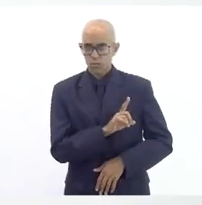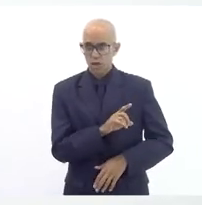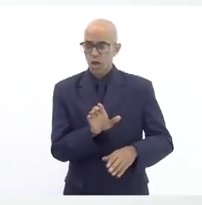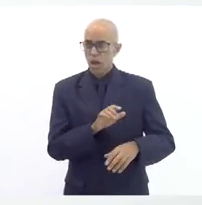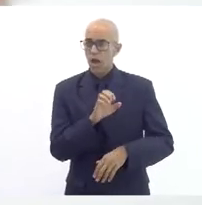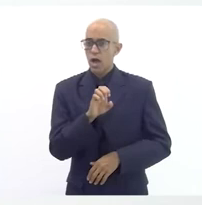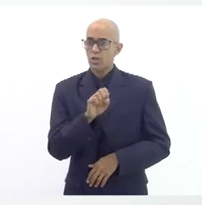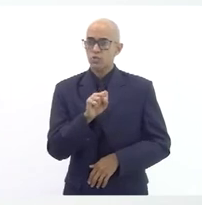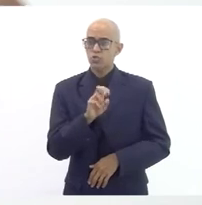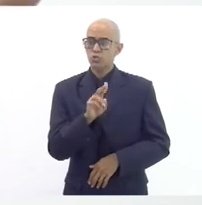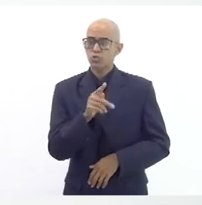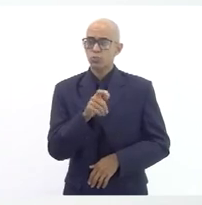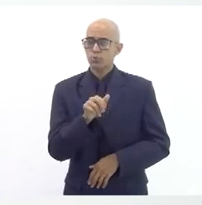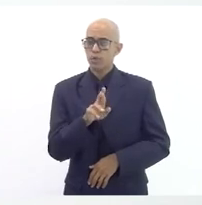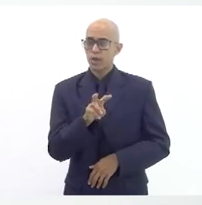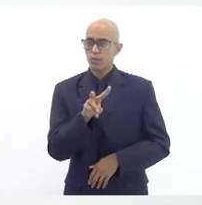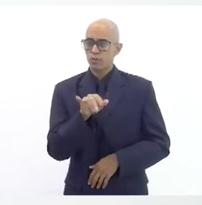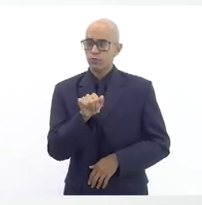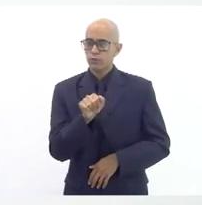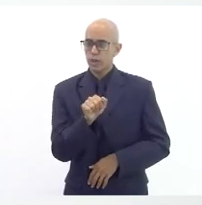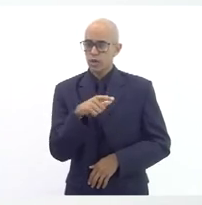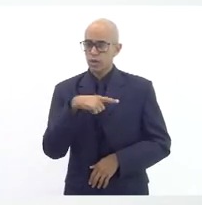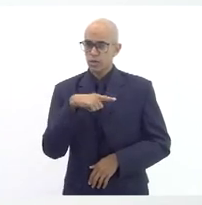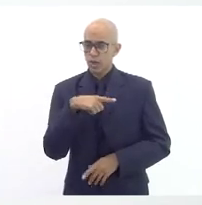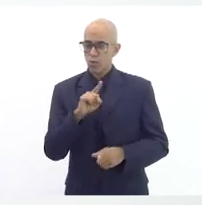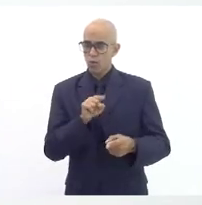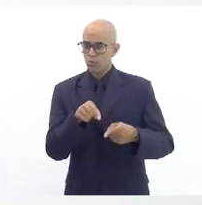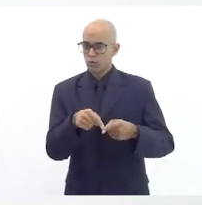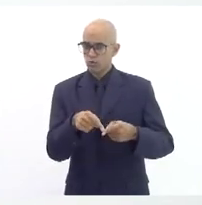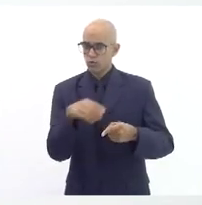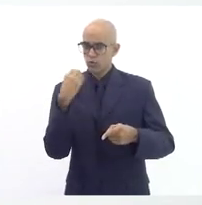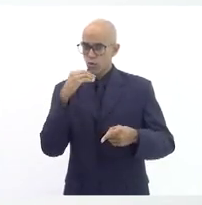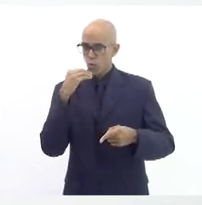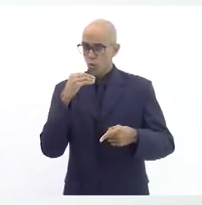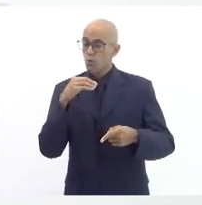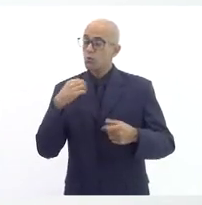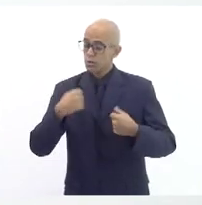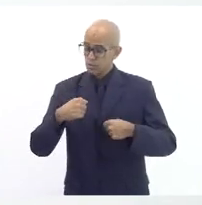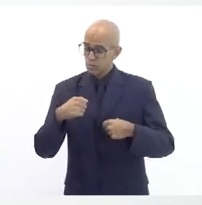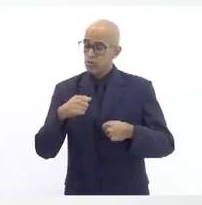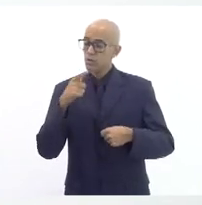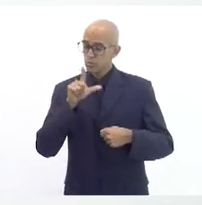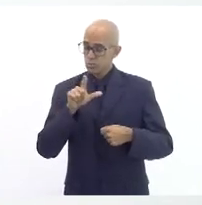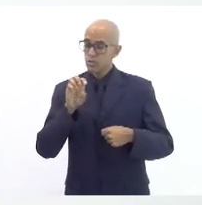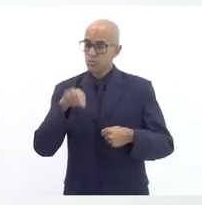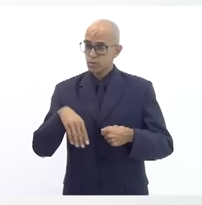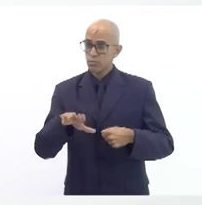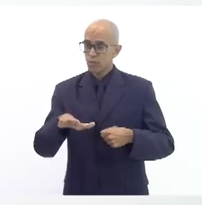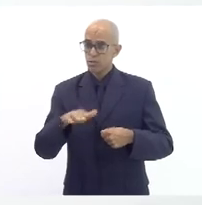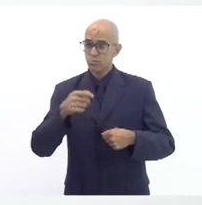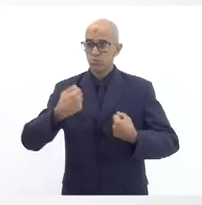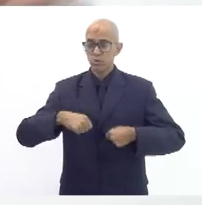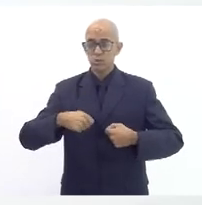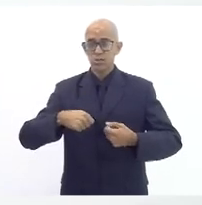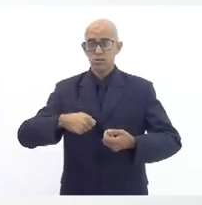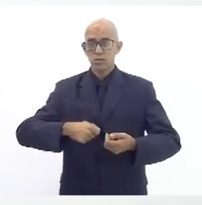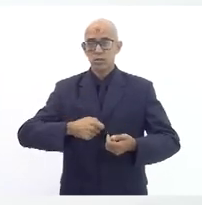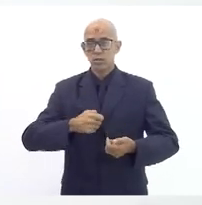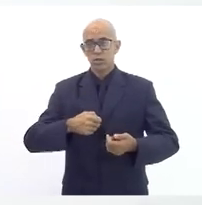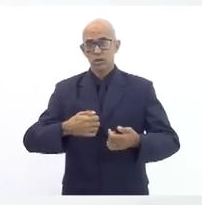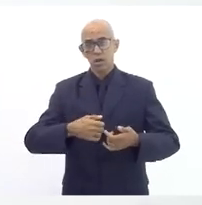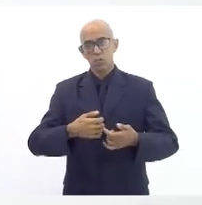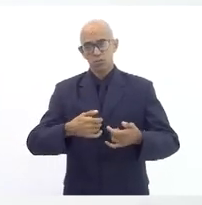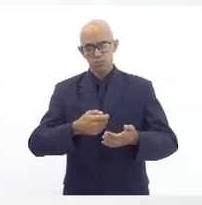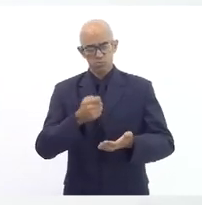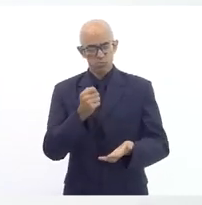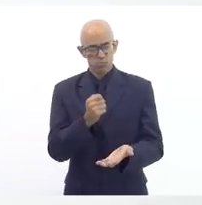empresarial, que tem o objetivo do lucro, é legítimo, e tem que lucrar com o sistema. Agora, para isso, precisa cobrar um preço digno, que também eu sei que é